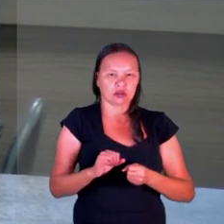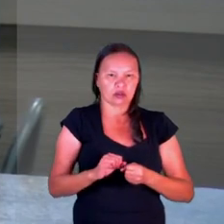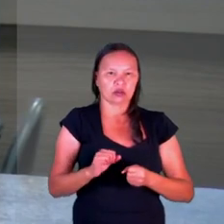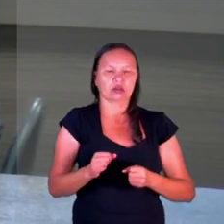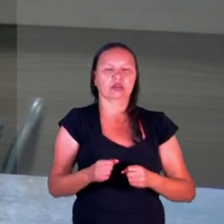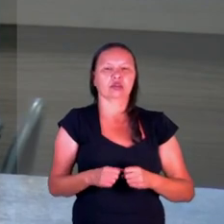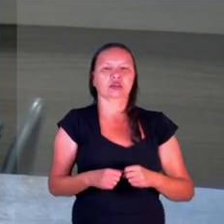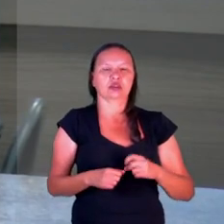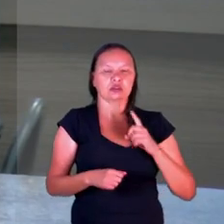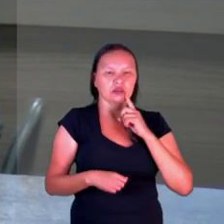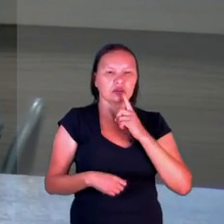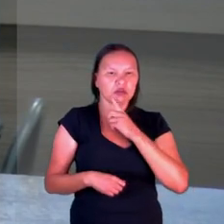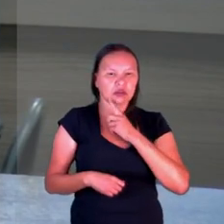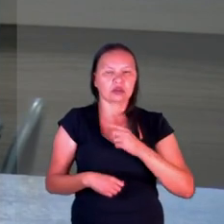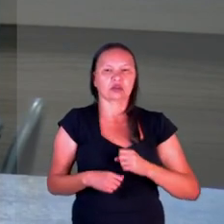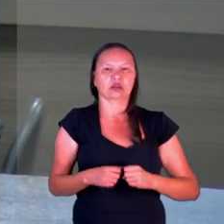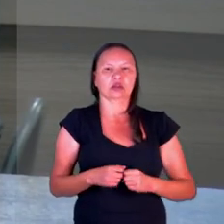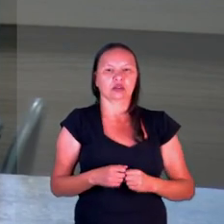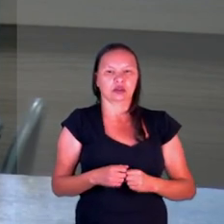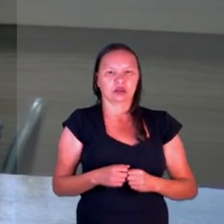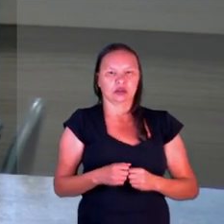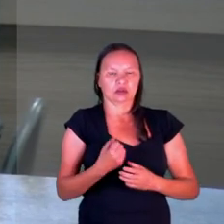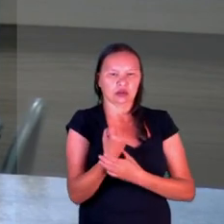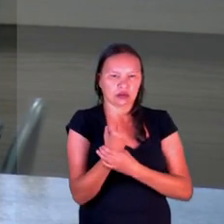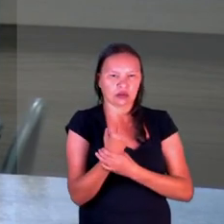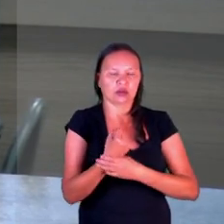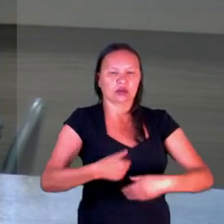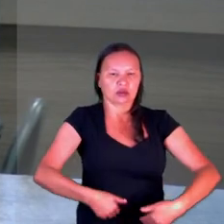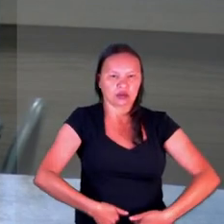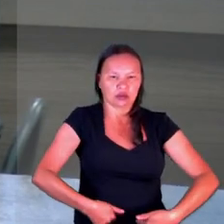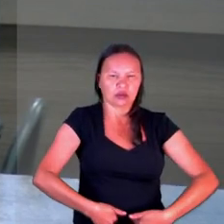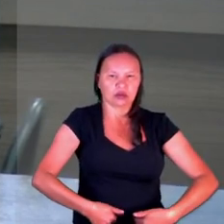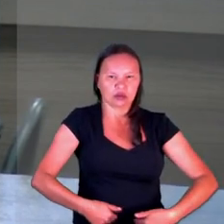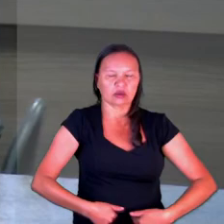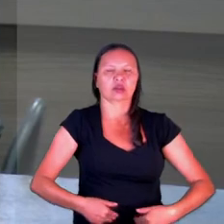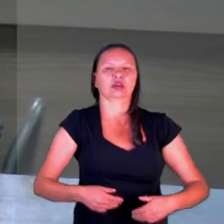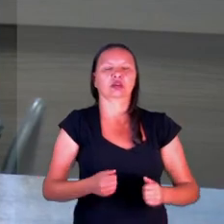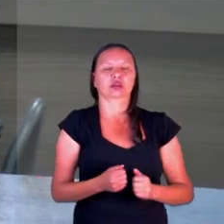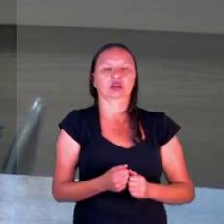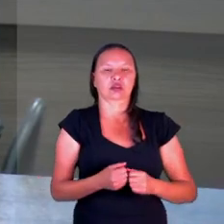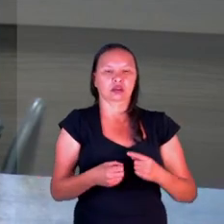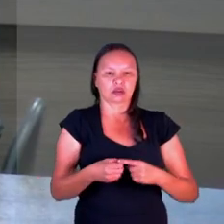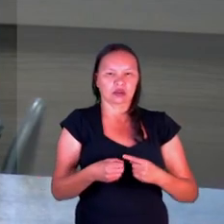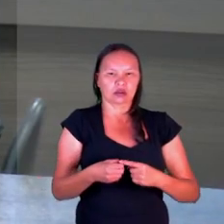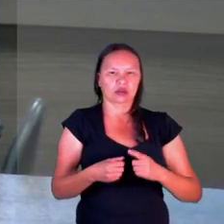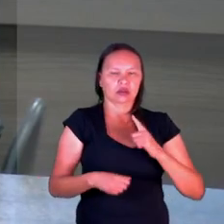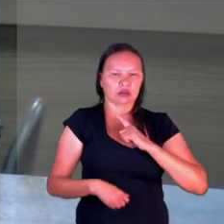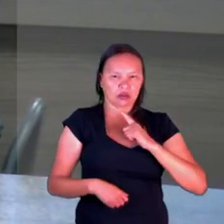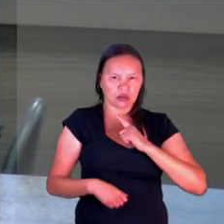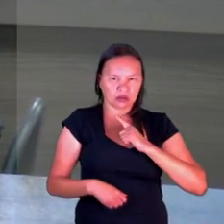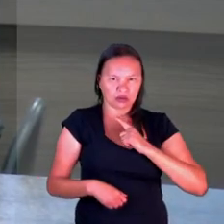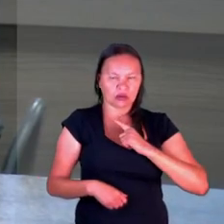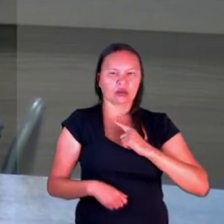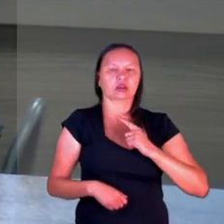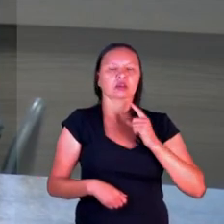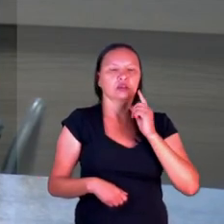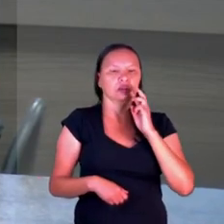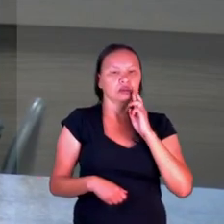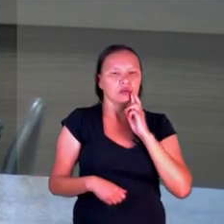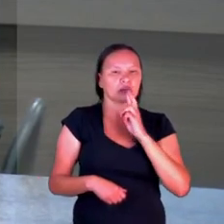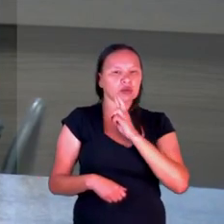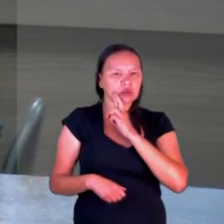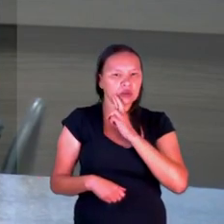públicas né que garantem segurança alimentar considerando que no nosso estado nós temos restaurantes populares